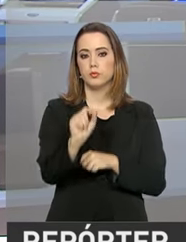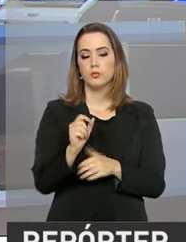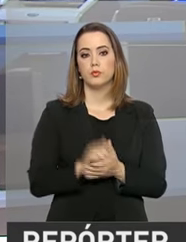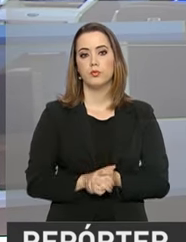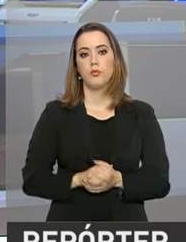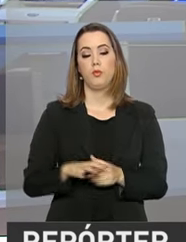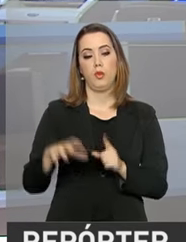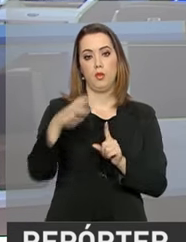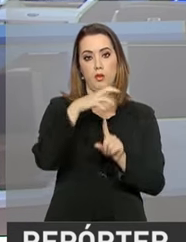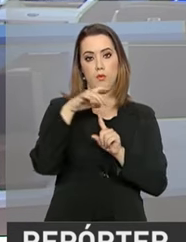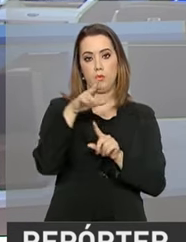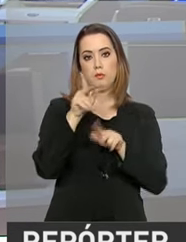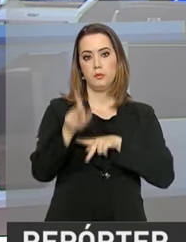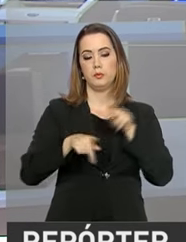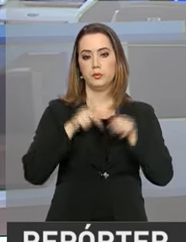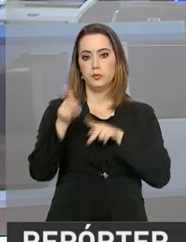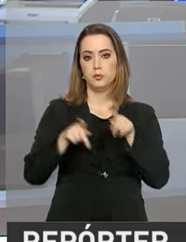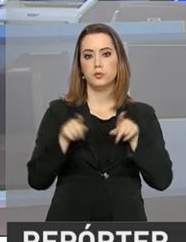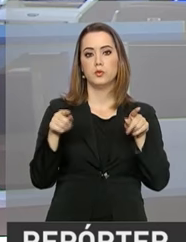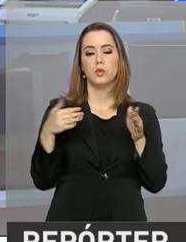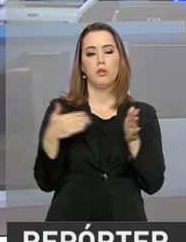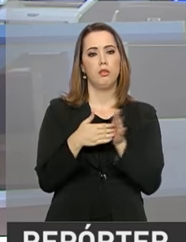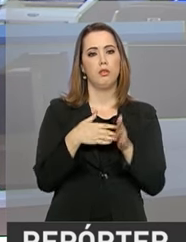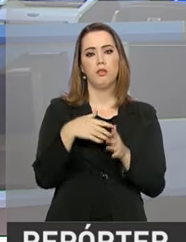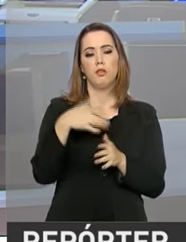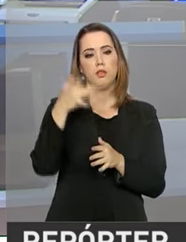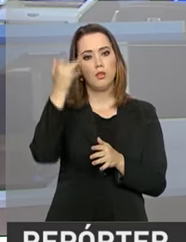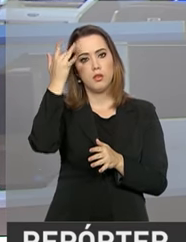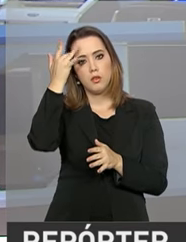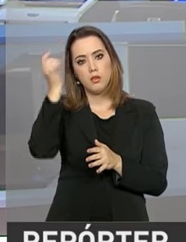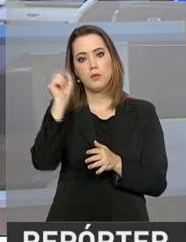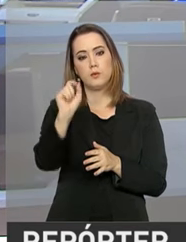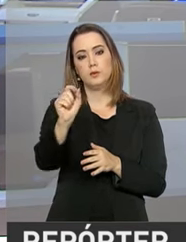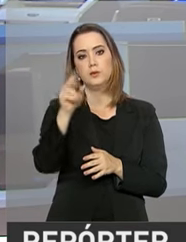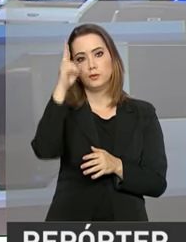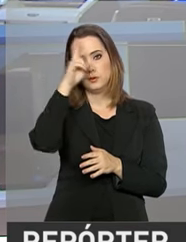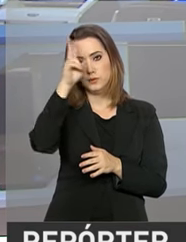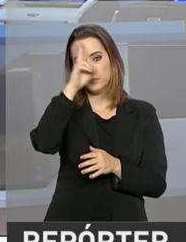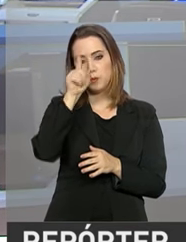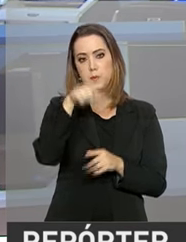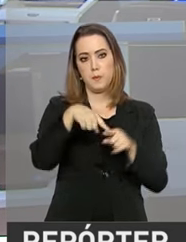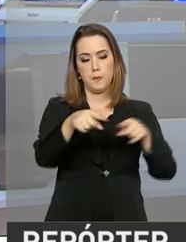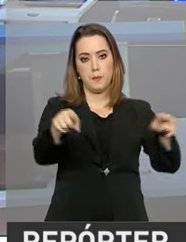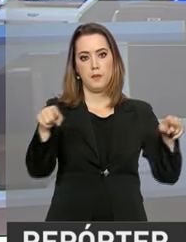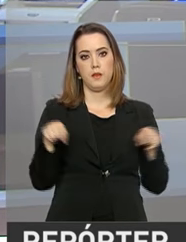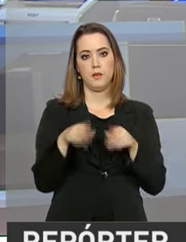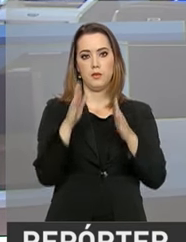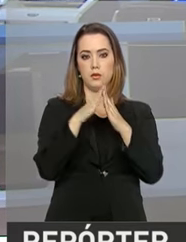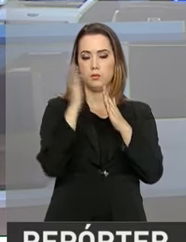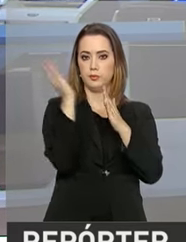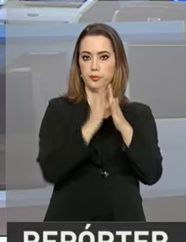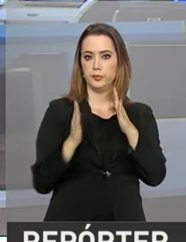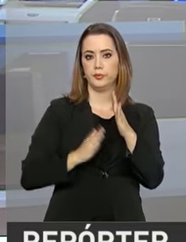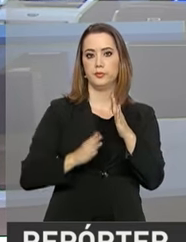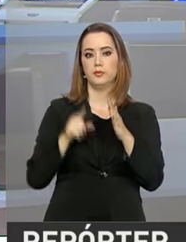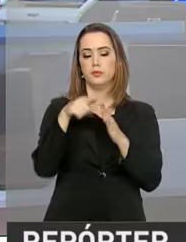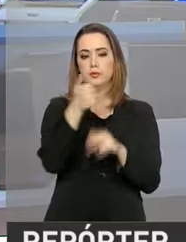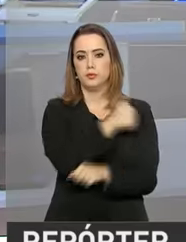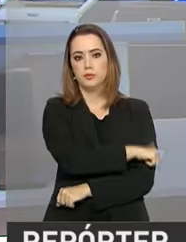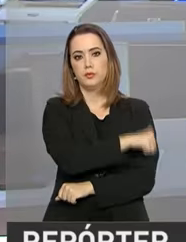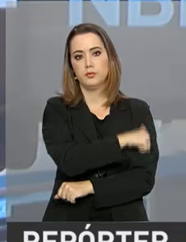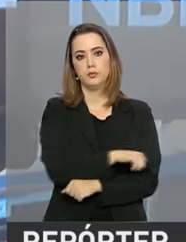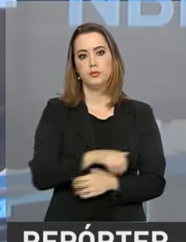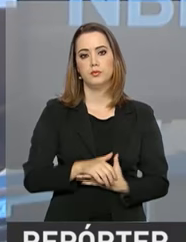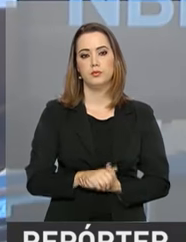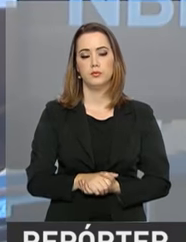feira dos povos e da biodiversidade vai até amanhã Lembrando que ela fica no espaço da casa Brasil no Pier Mauá lá no Rio de